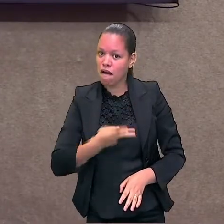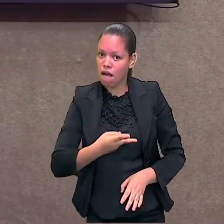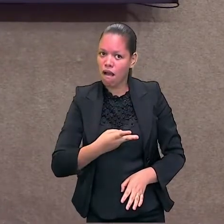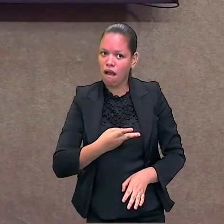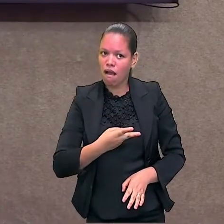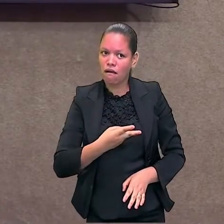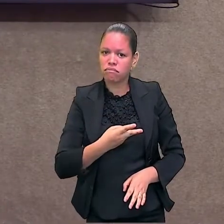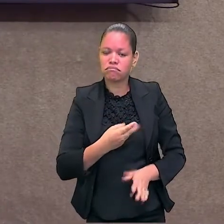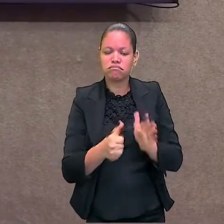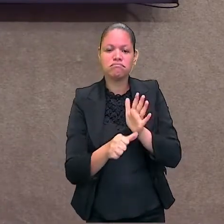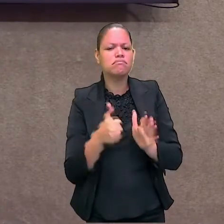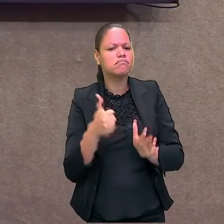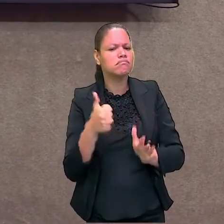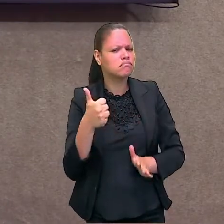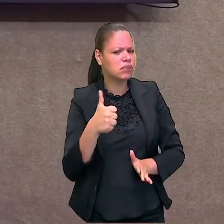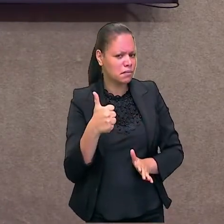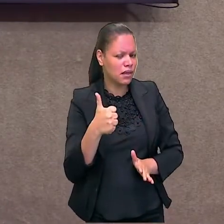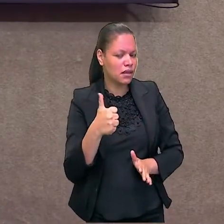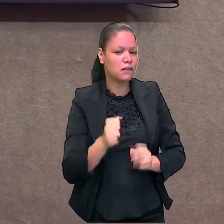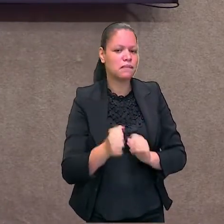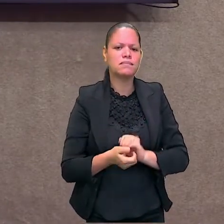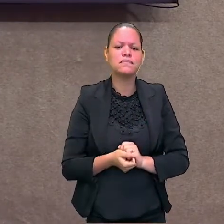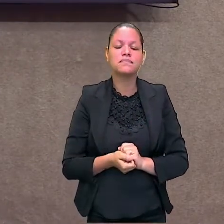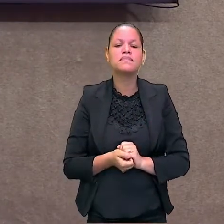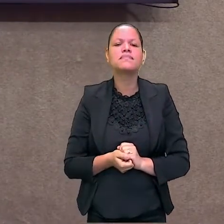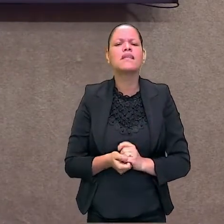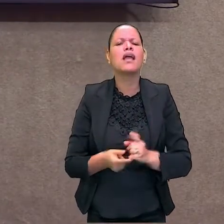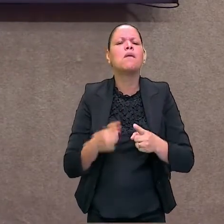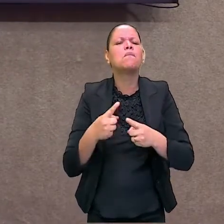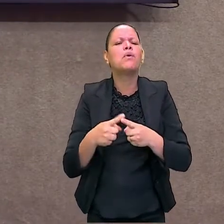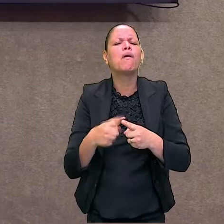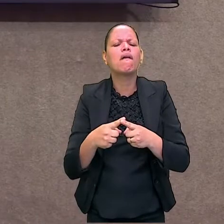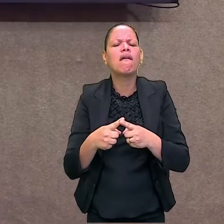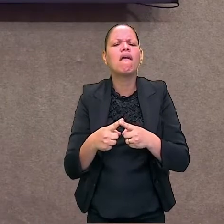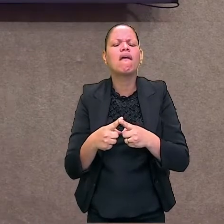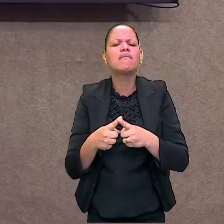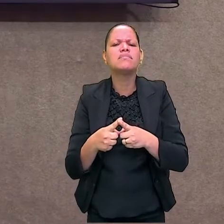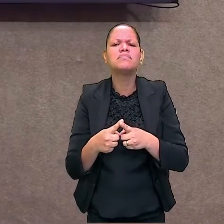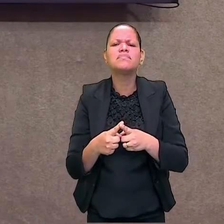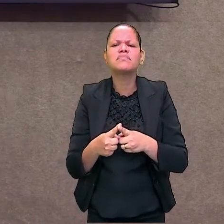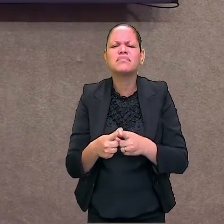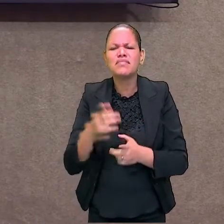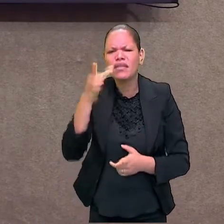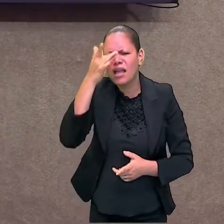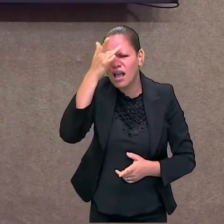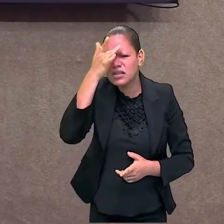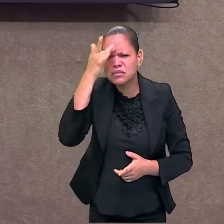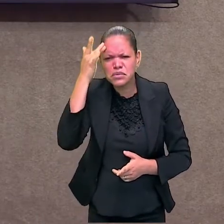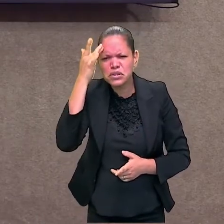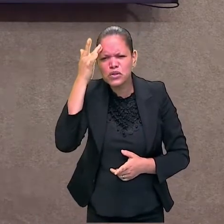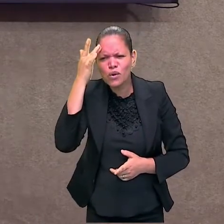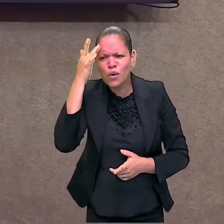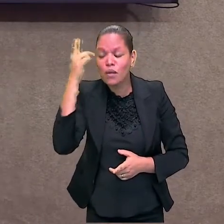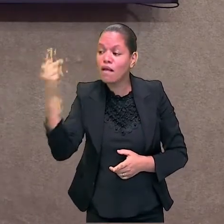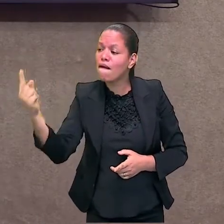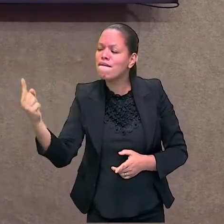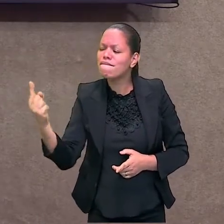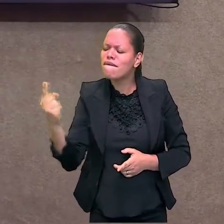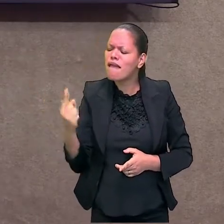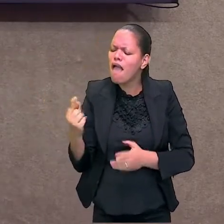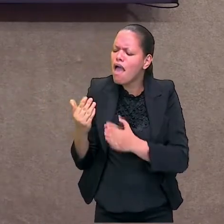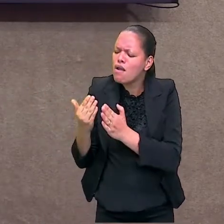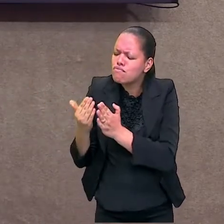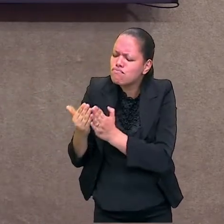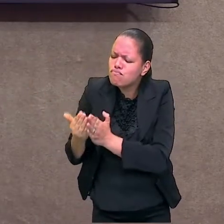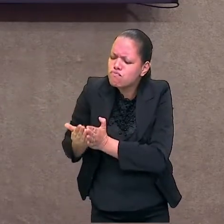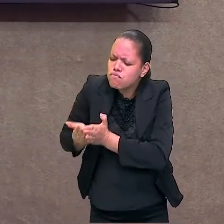suas caravelas, nas suas expedições e encontra o Brasil, E dentro desse encontrar o Brasil, encontra